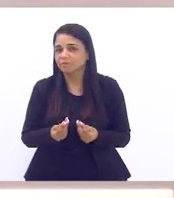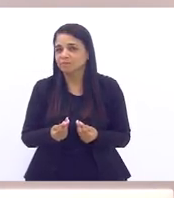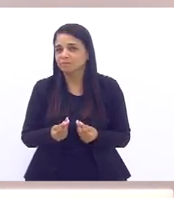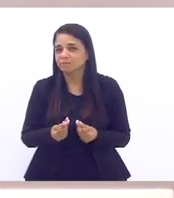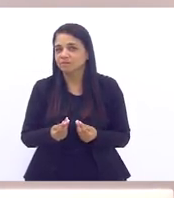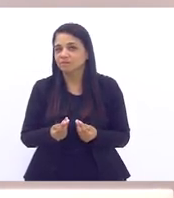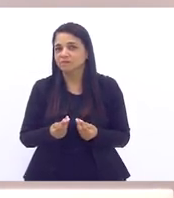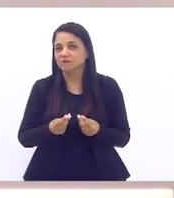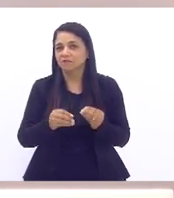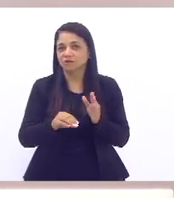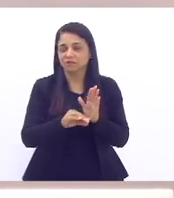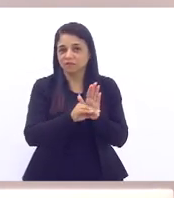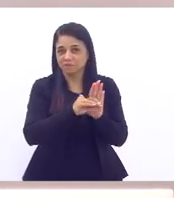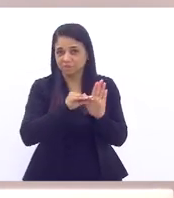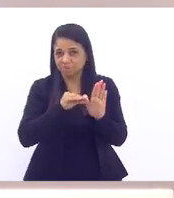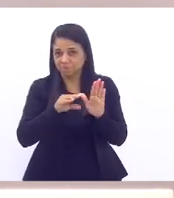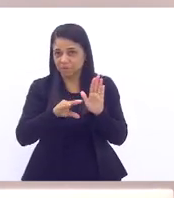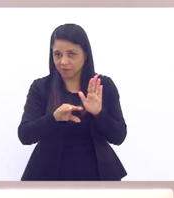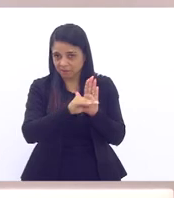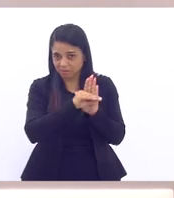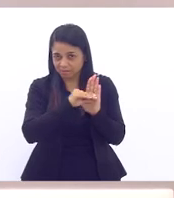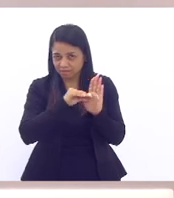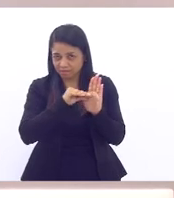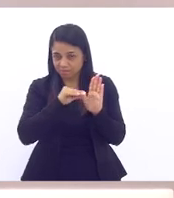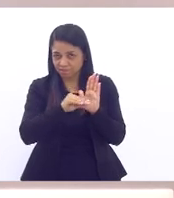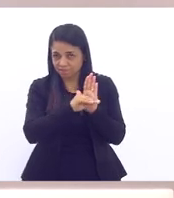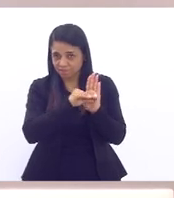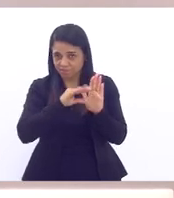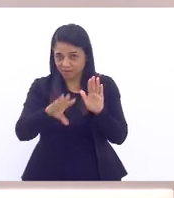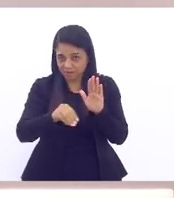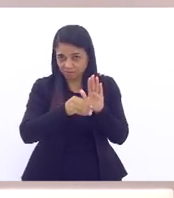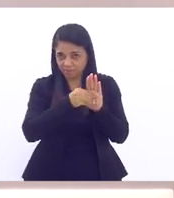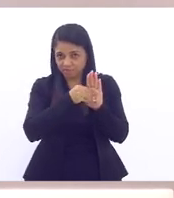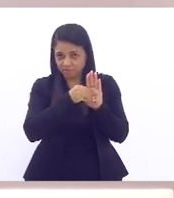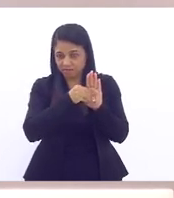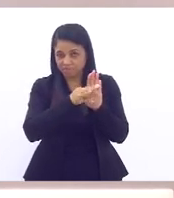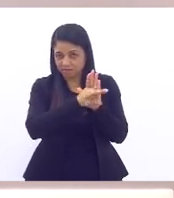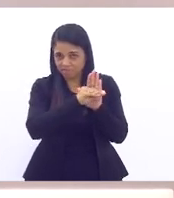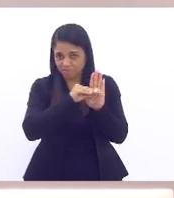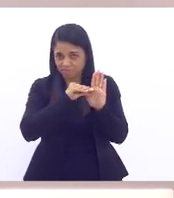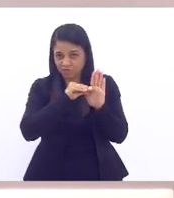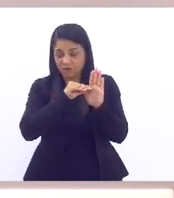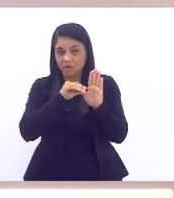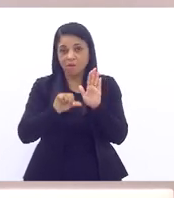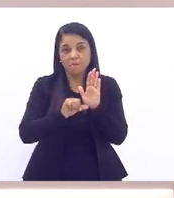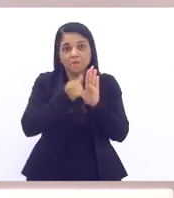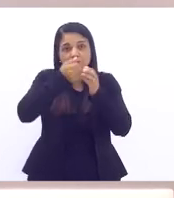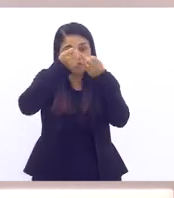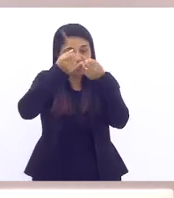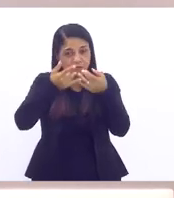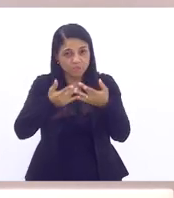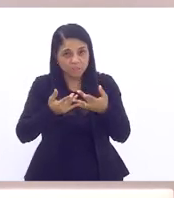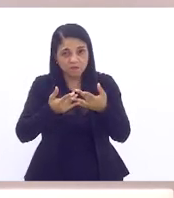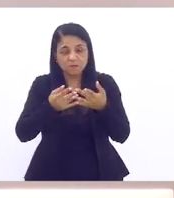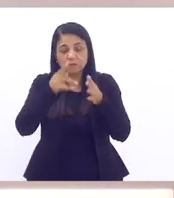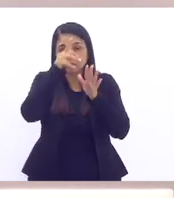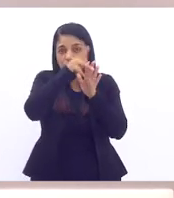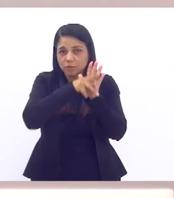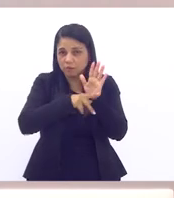a nossa ementa que é o primeiro explicação do que que se trata o projeto